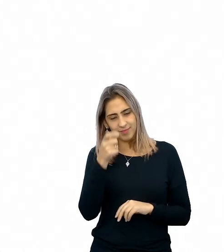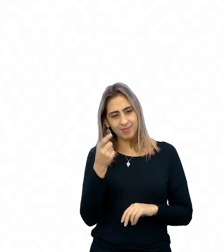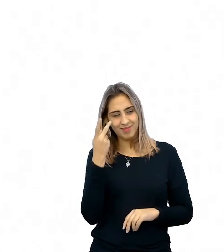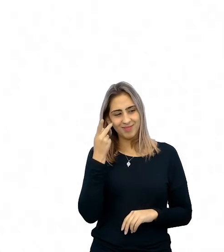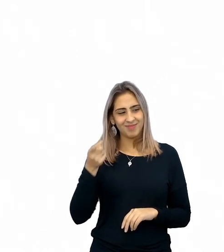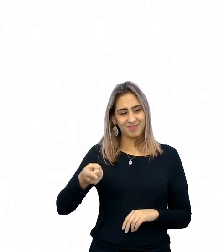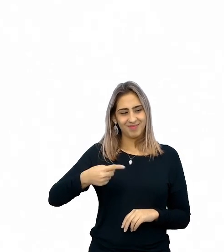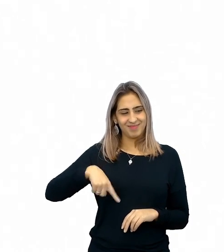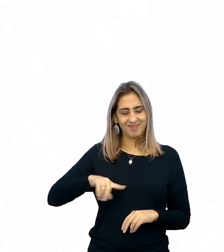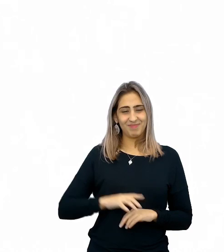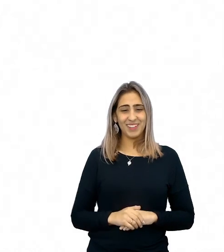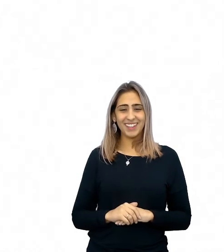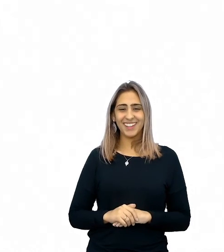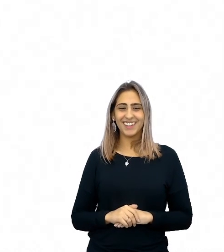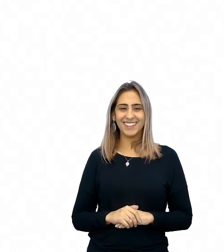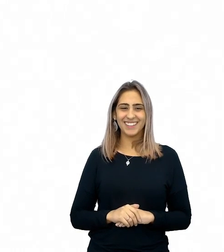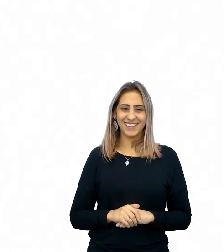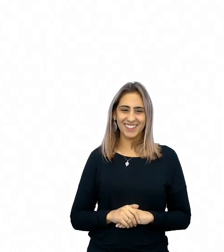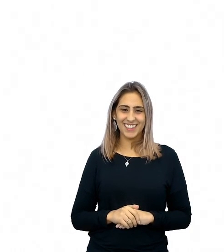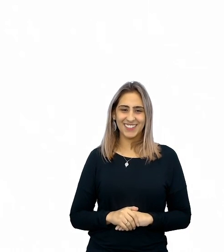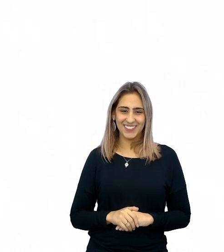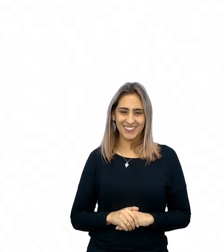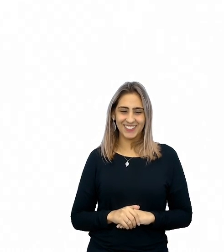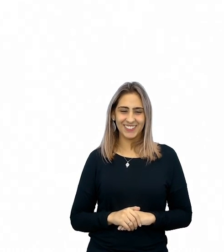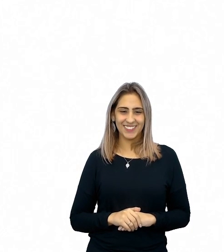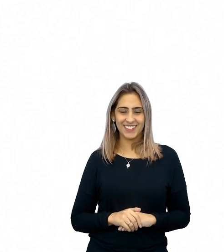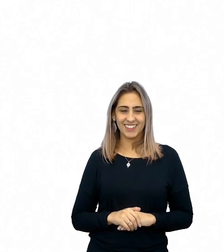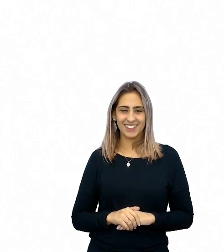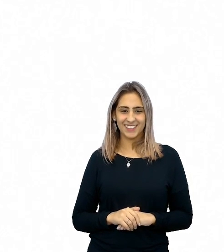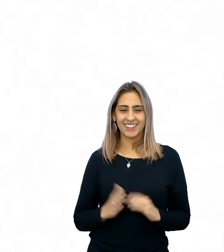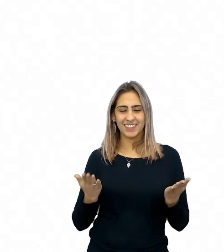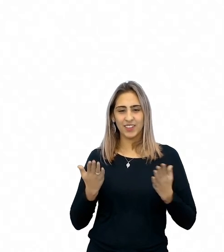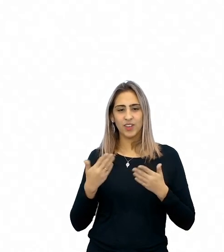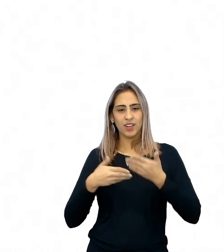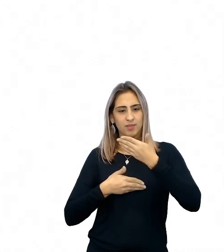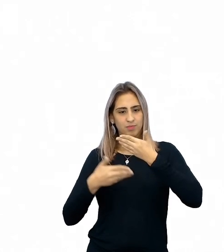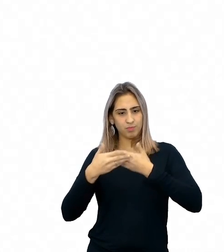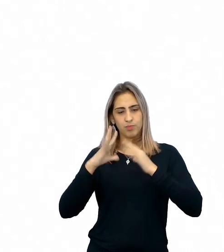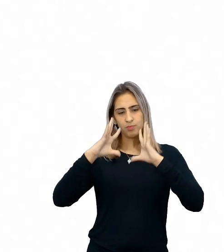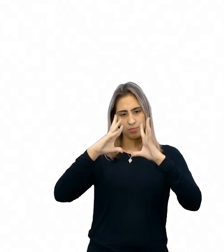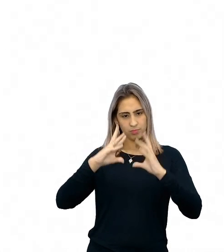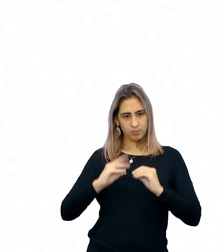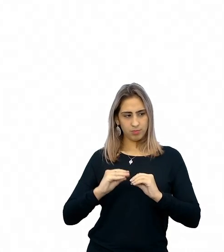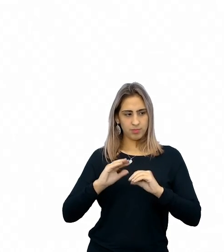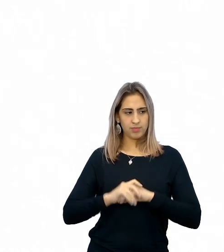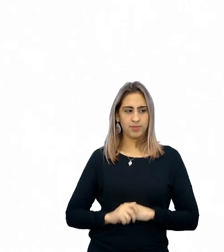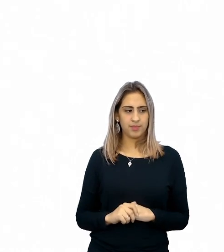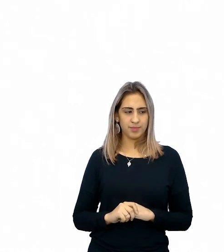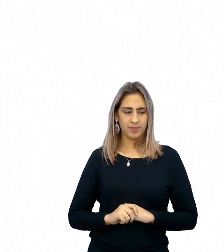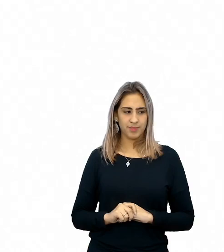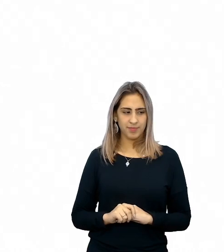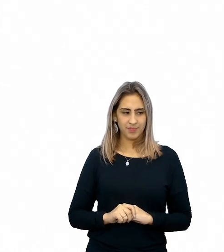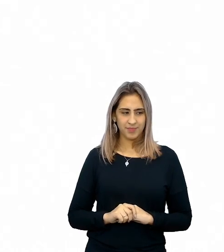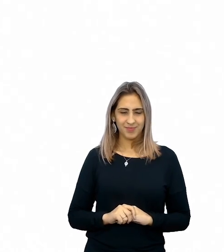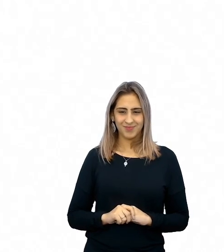para a ampliação dos conhecimentos. Vou agora, então, descompartilhar aqui a tela com vocês.